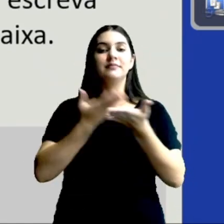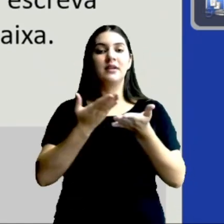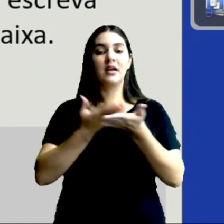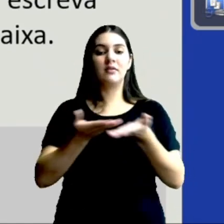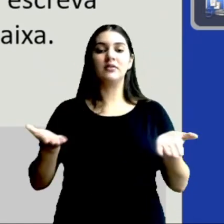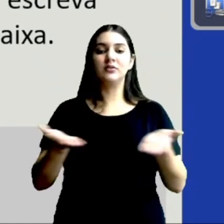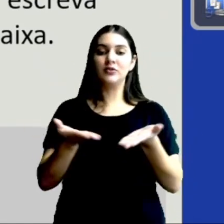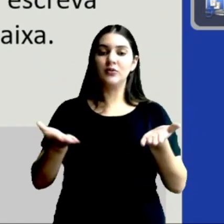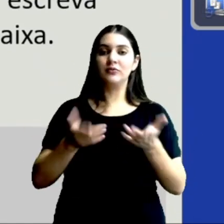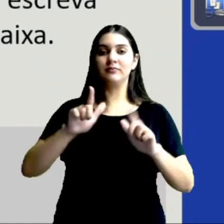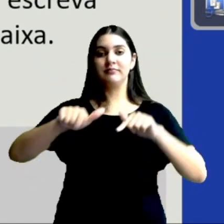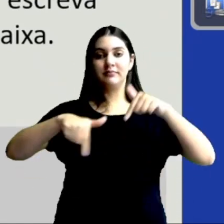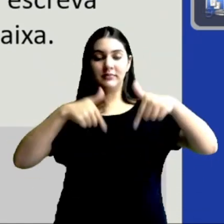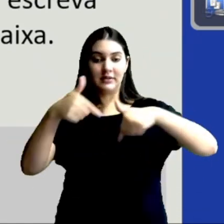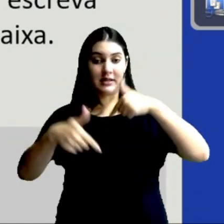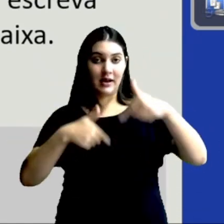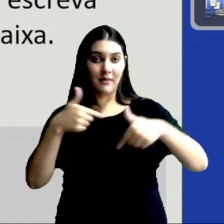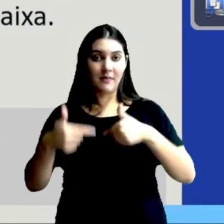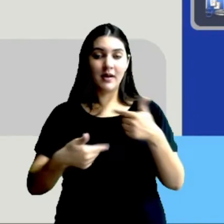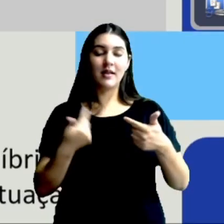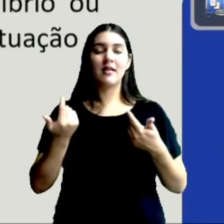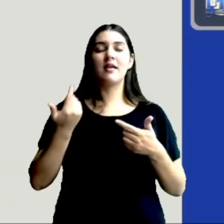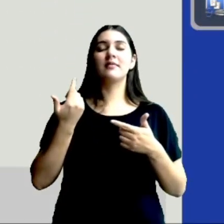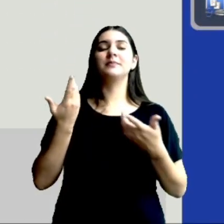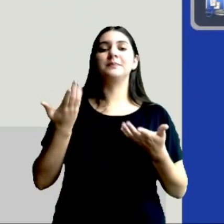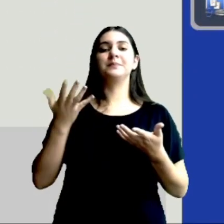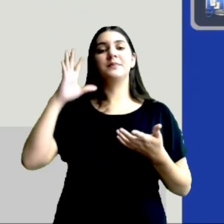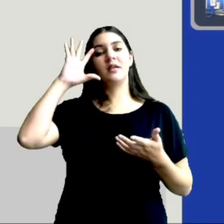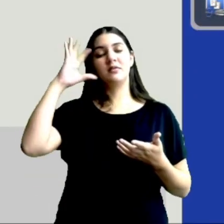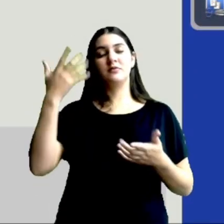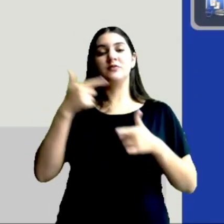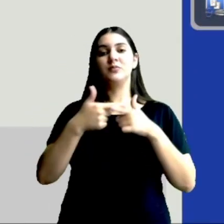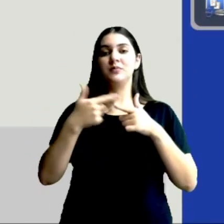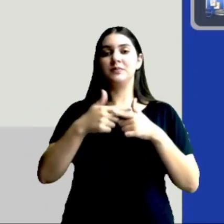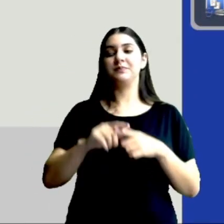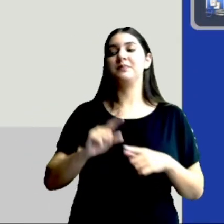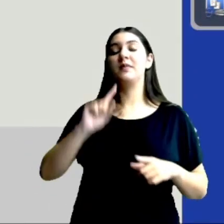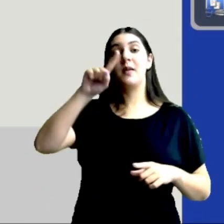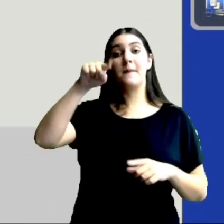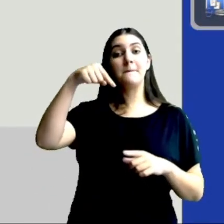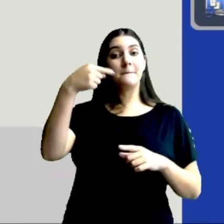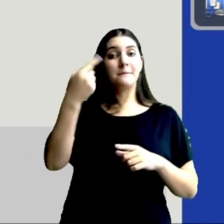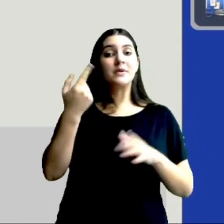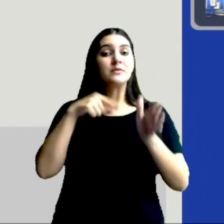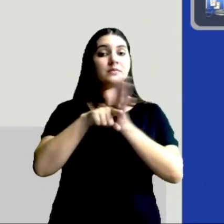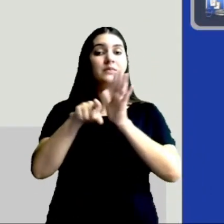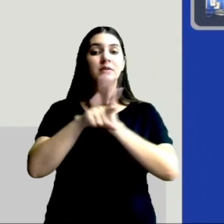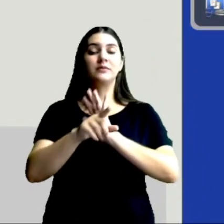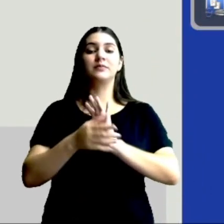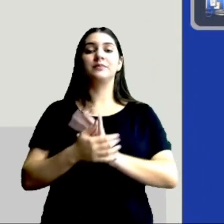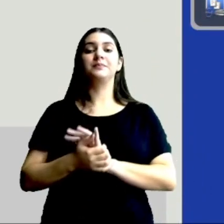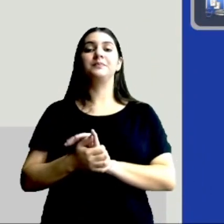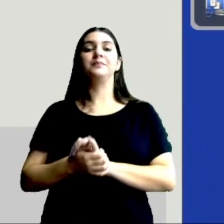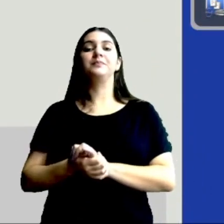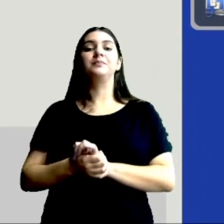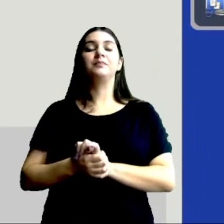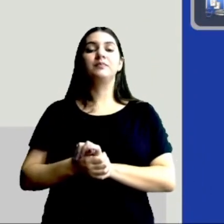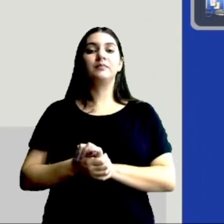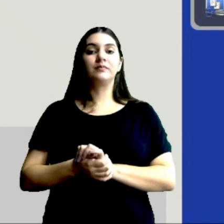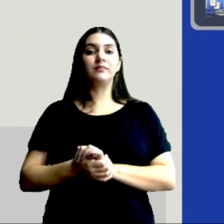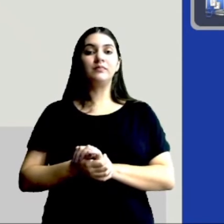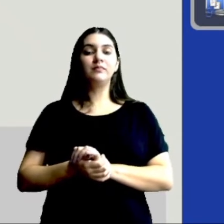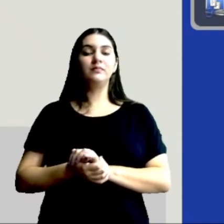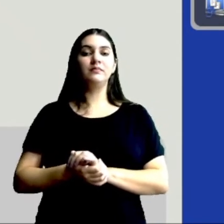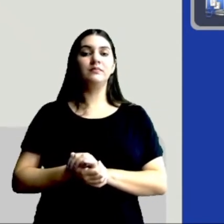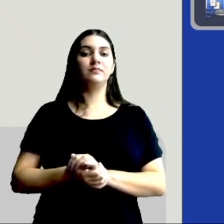estar trabalhando bem essas habilidades, tá bom? Próxima questão. Olha aí, deixa eu apagar os riscos todos da